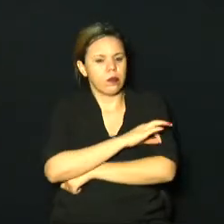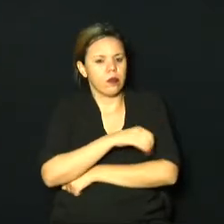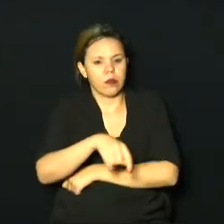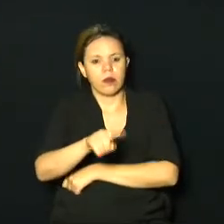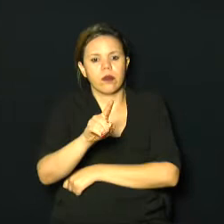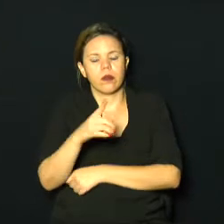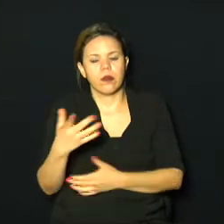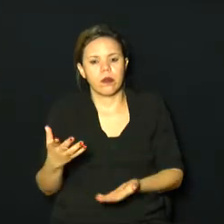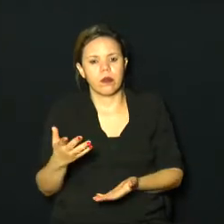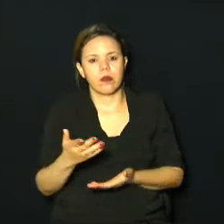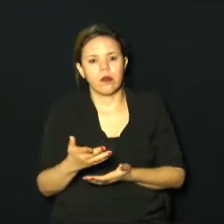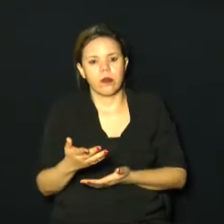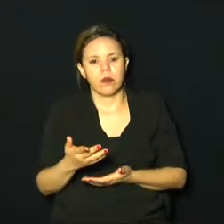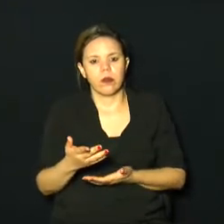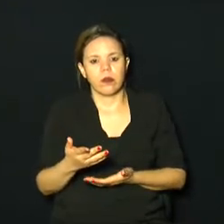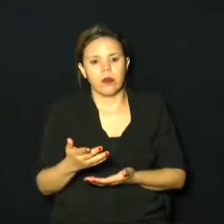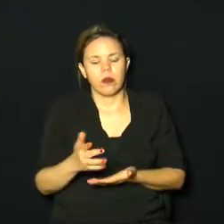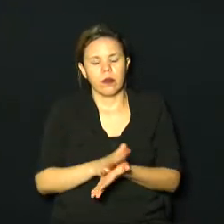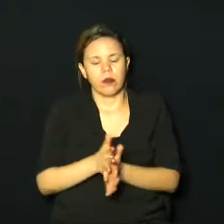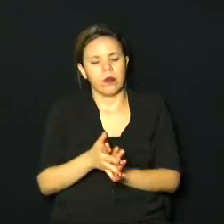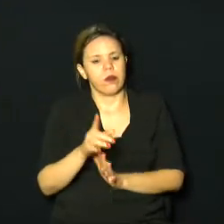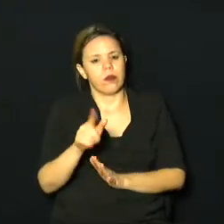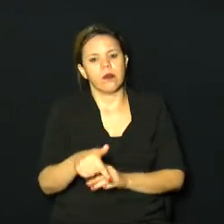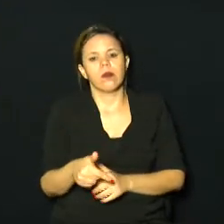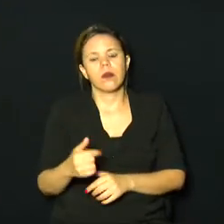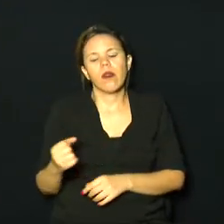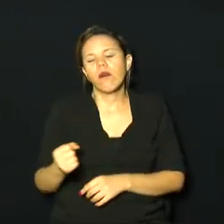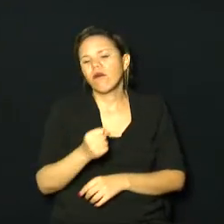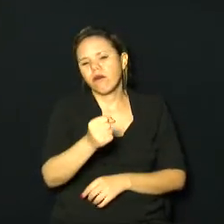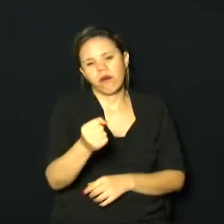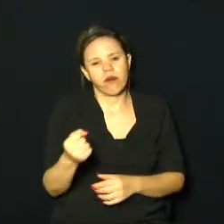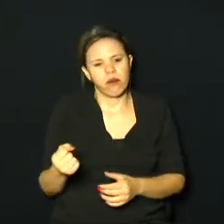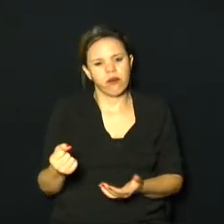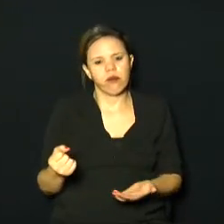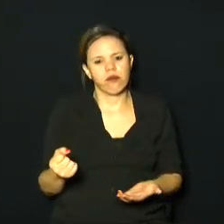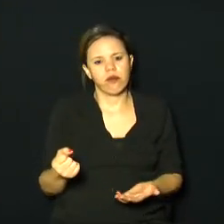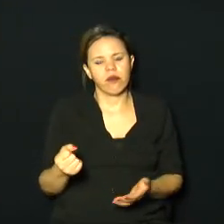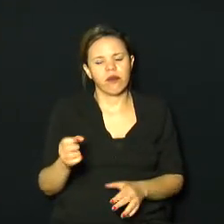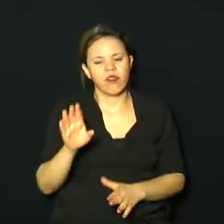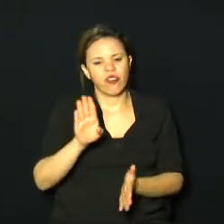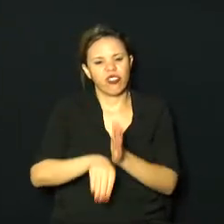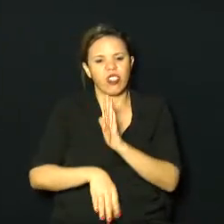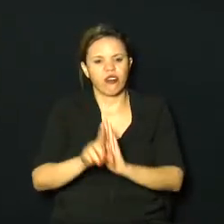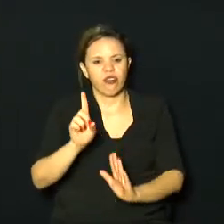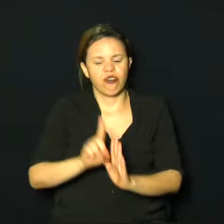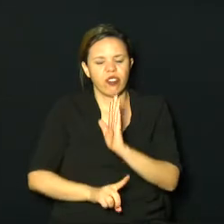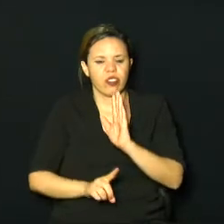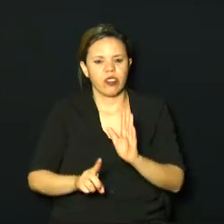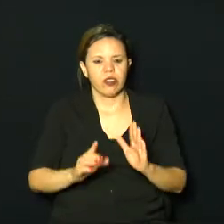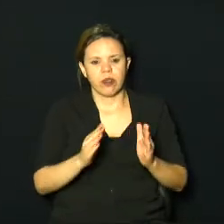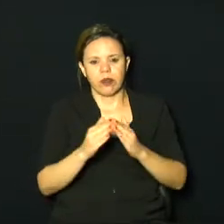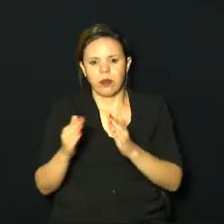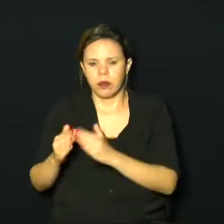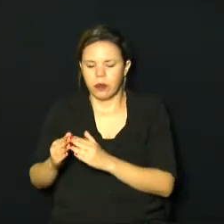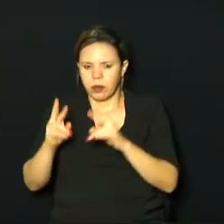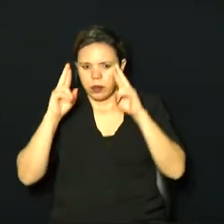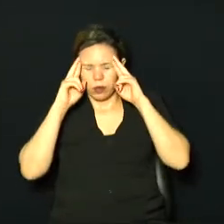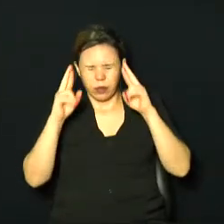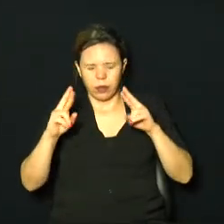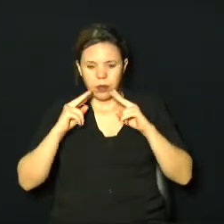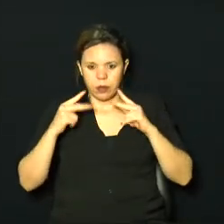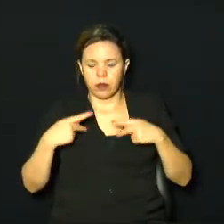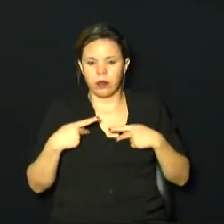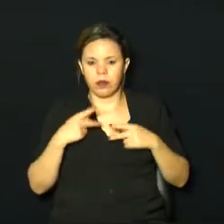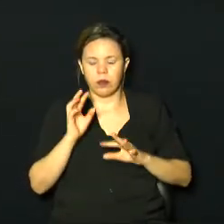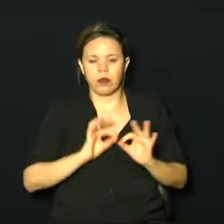vai chancelar esse duro golpe ao direito à moradia, à dignidade humana, ao planejamento urbano,